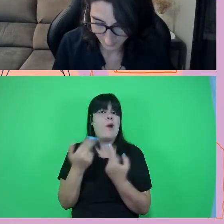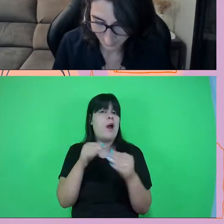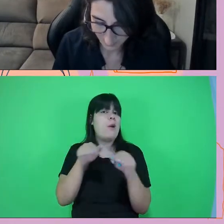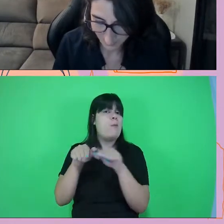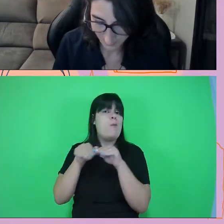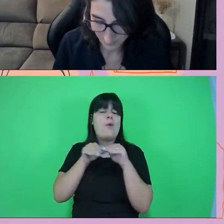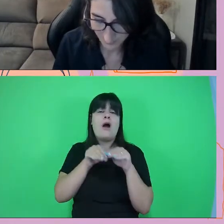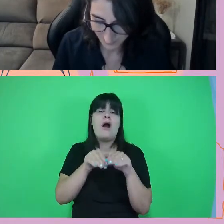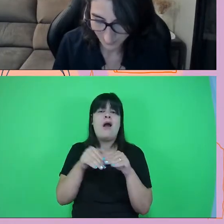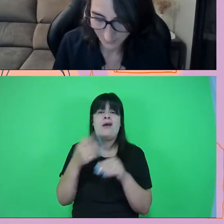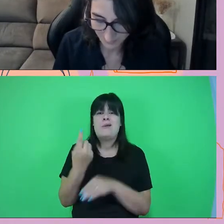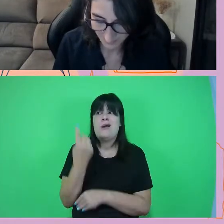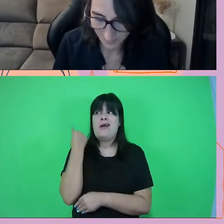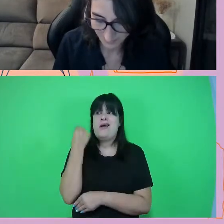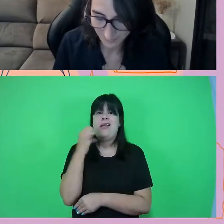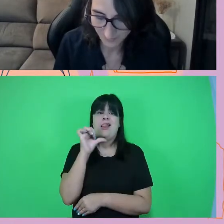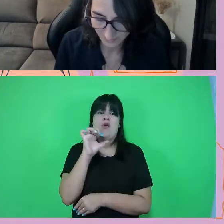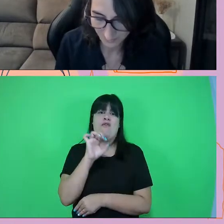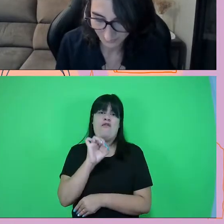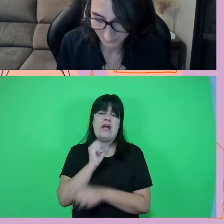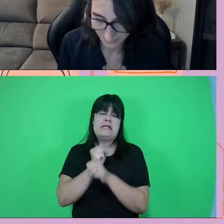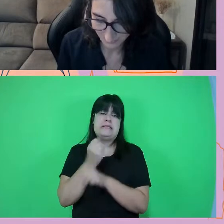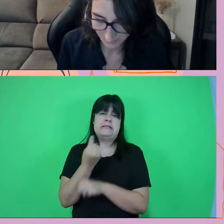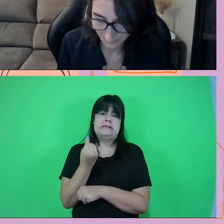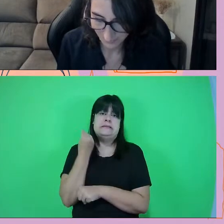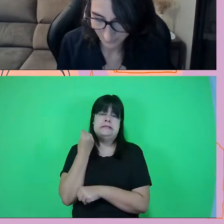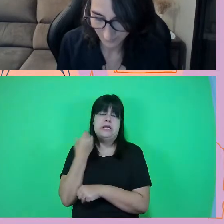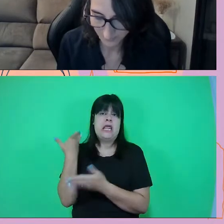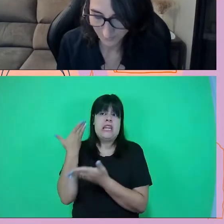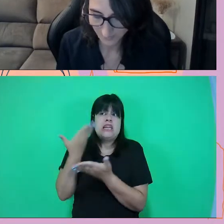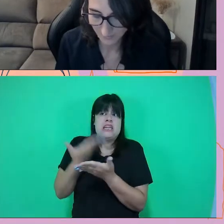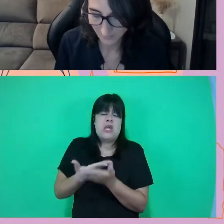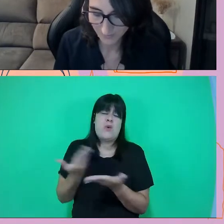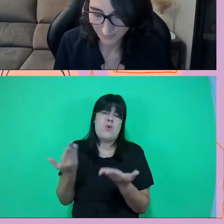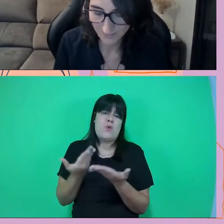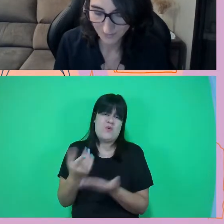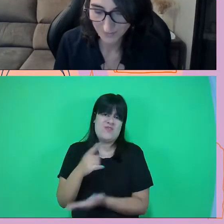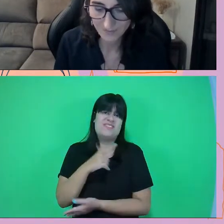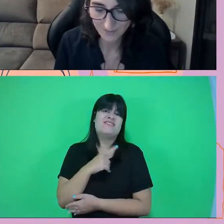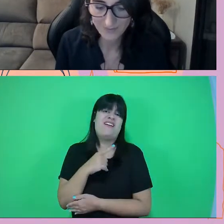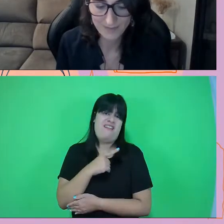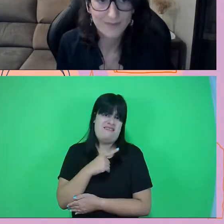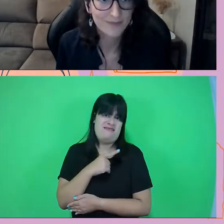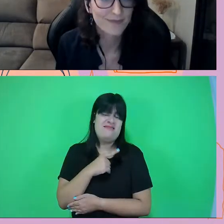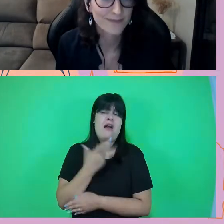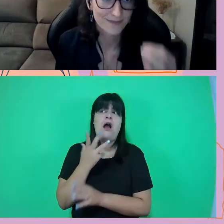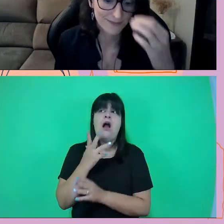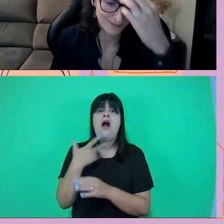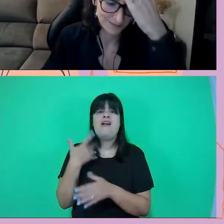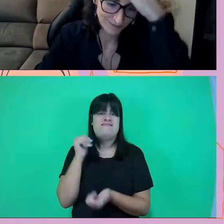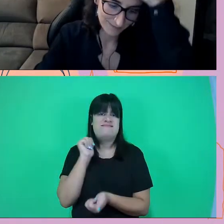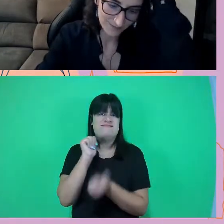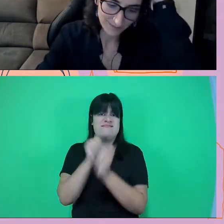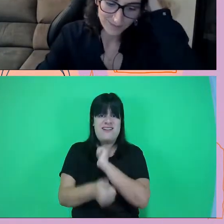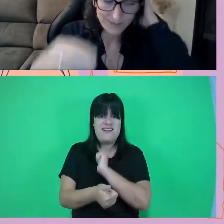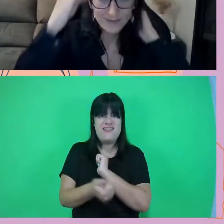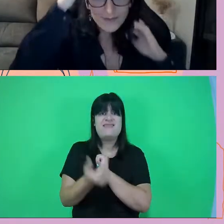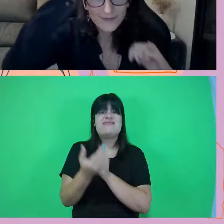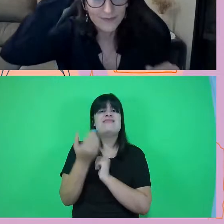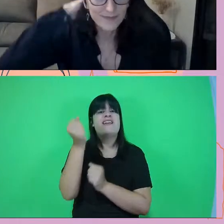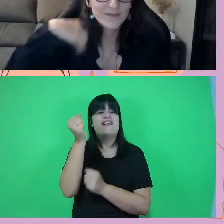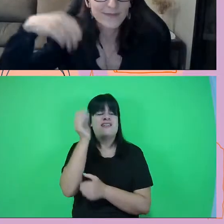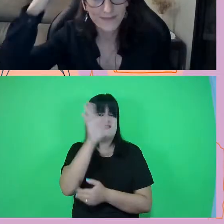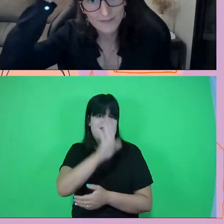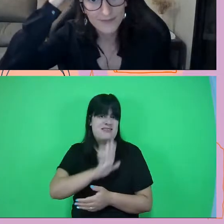na década de 90, né? Até hoje isso daí existe, né? Existem atletas dentro das seleções, independente